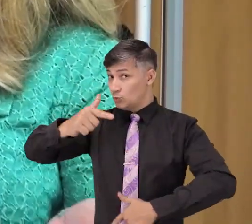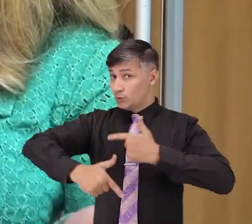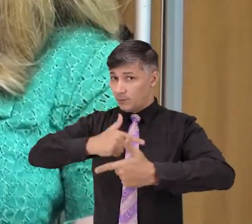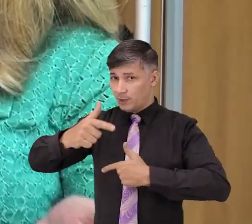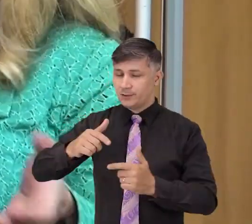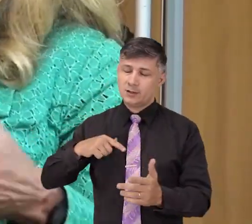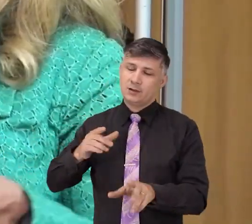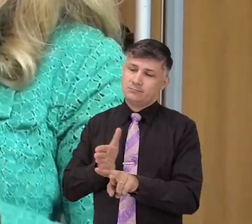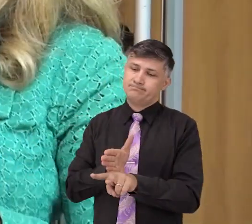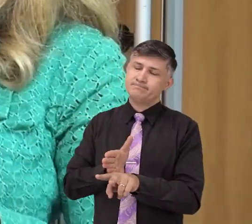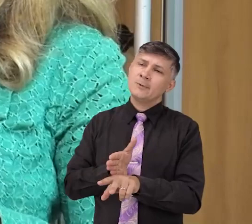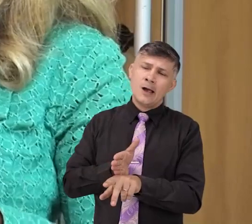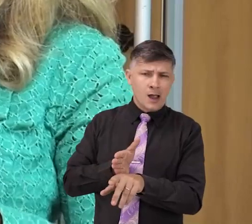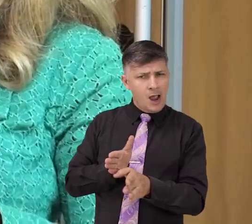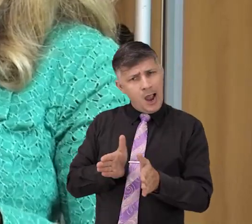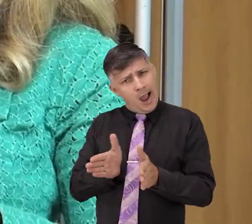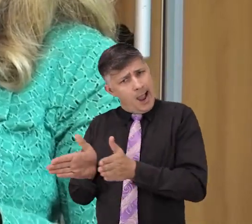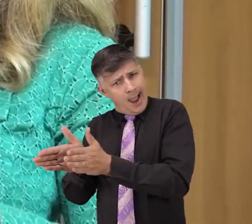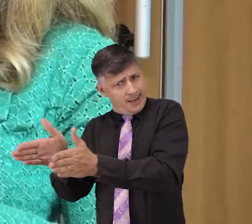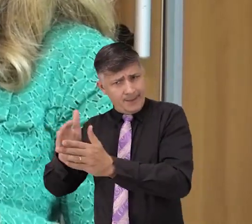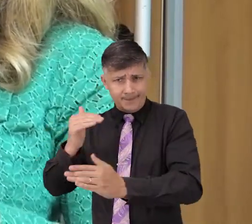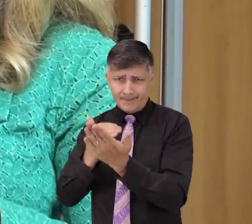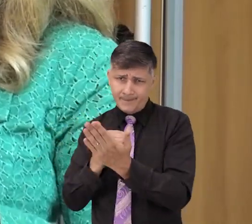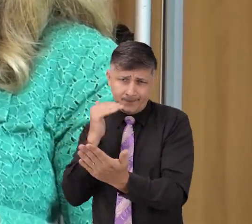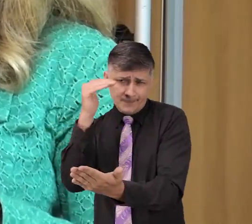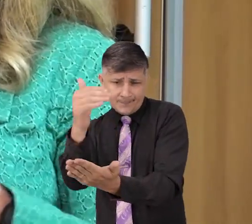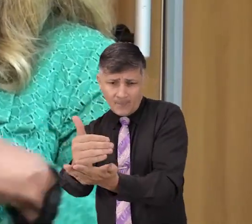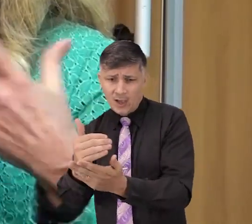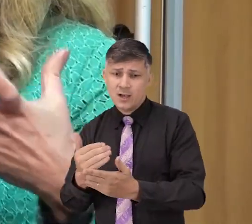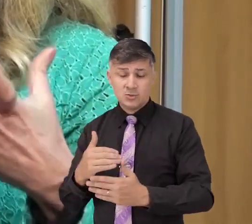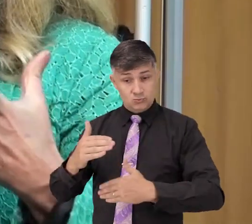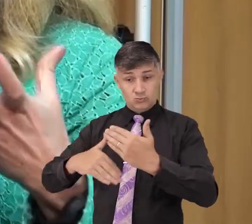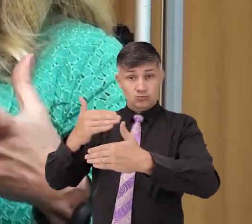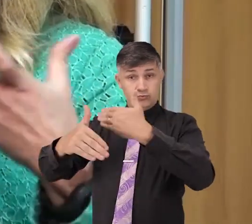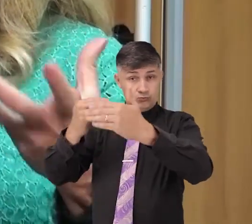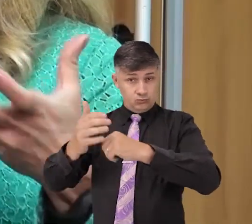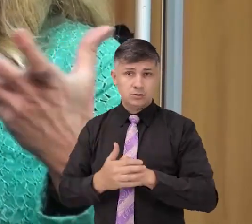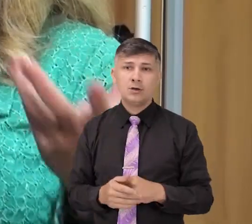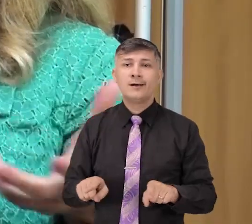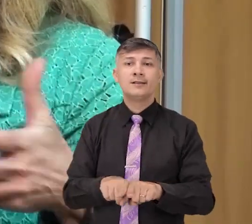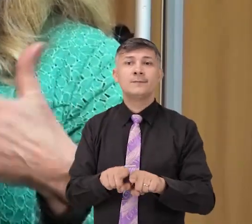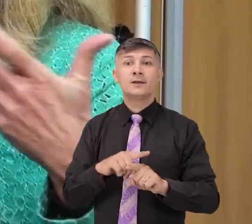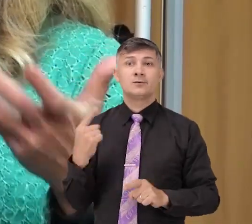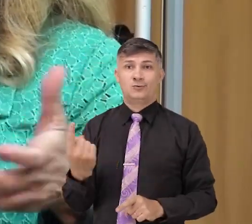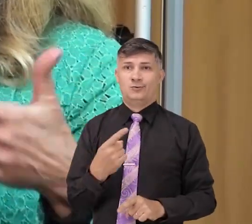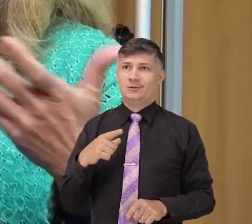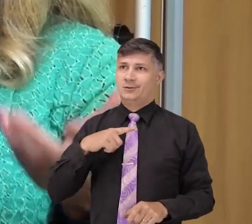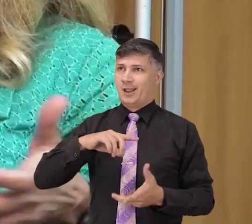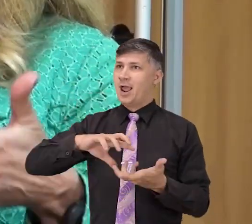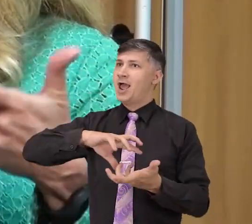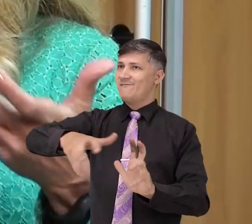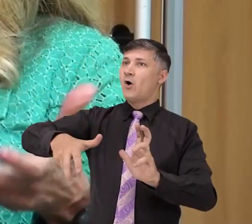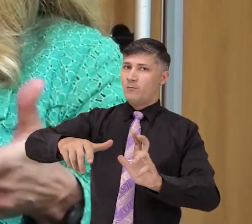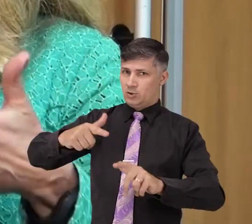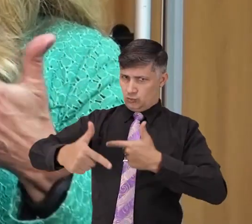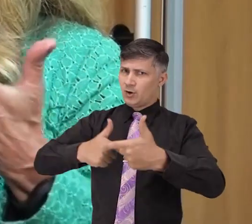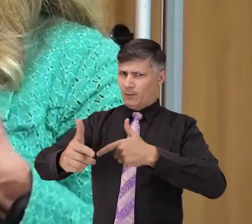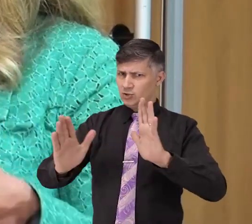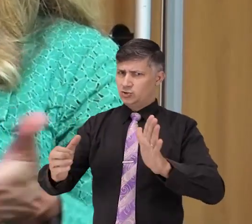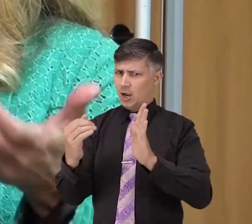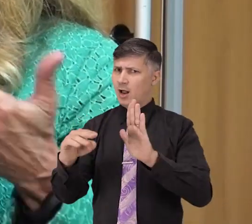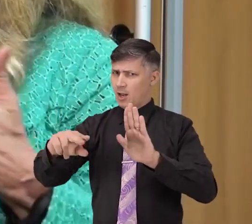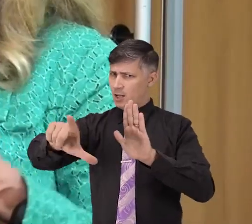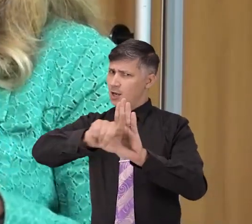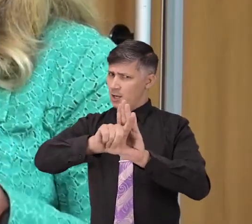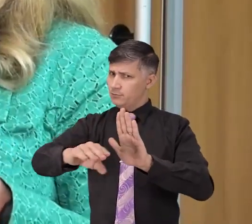trabalho, hoje, é um segmento que está sendo assim, cada vez mais desenvolvido, ainda que a gente, com a reforma trabalhista, tenha